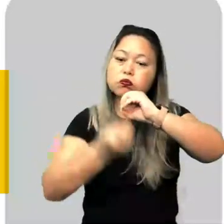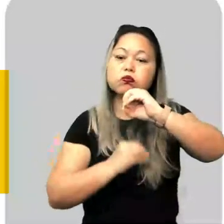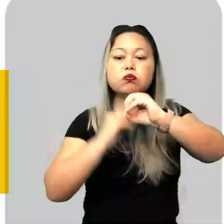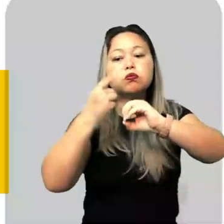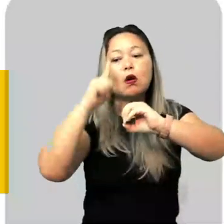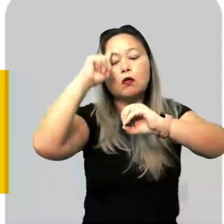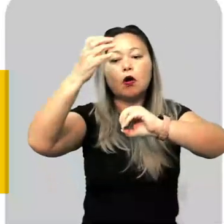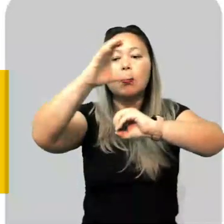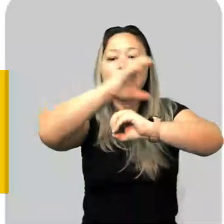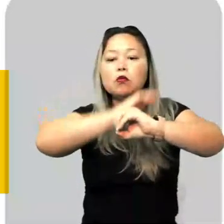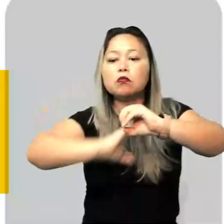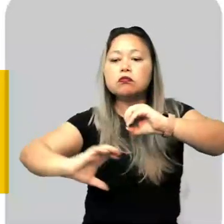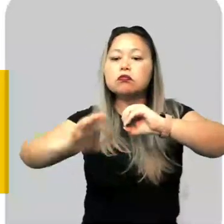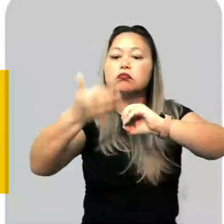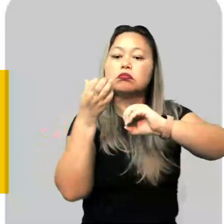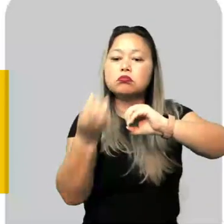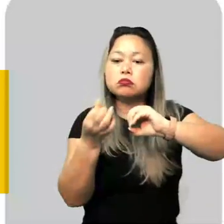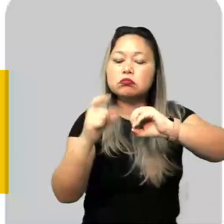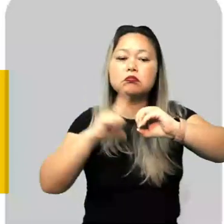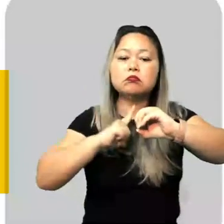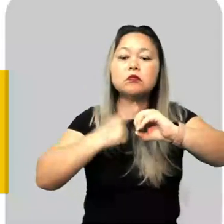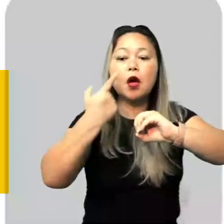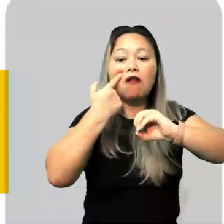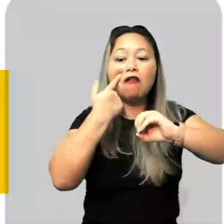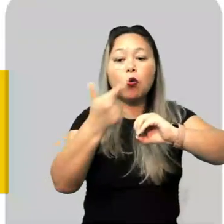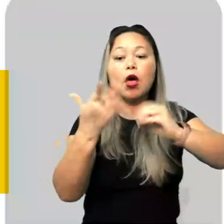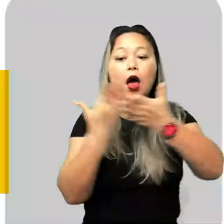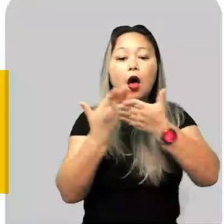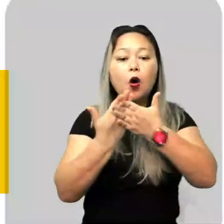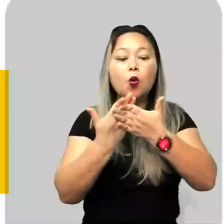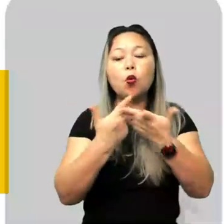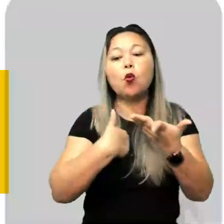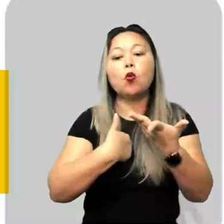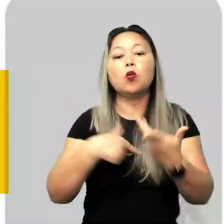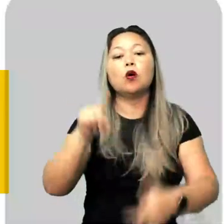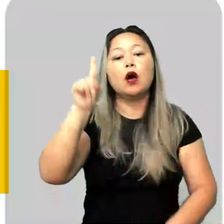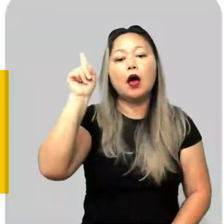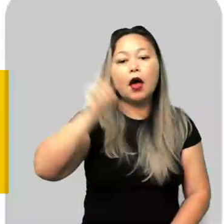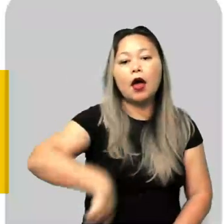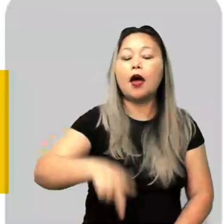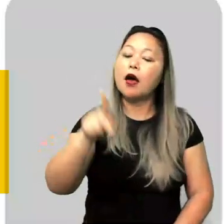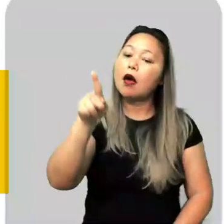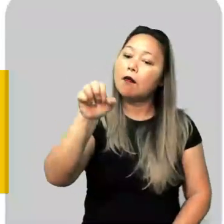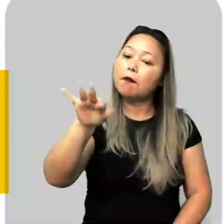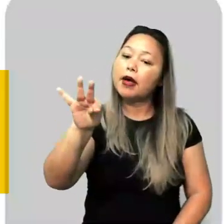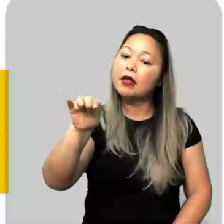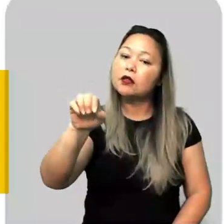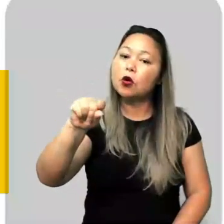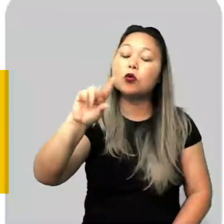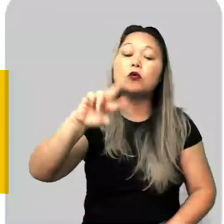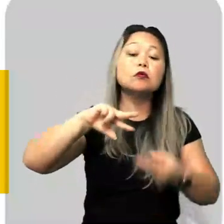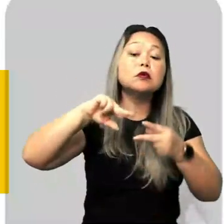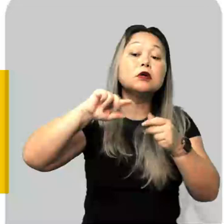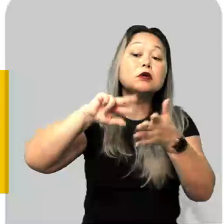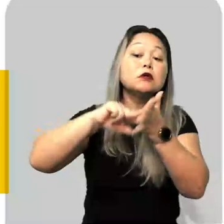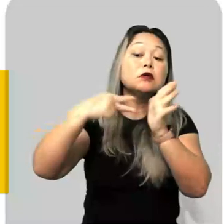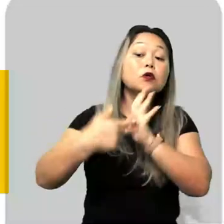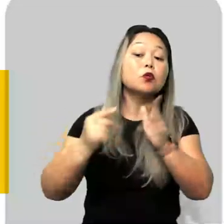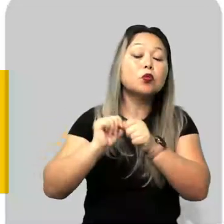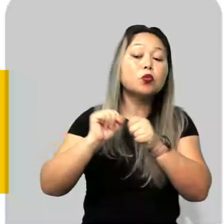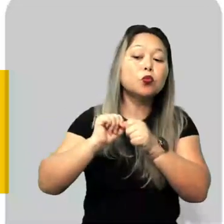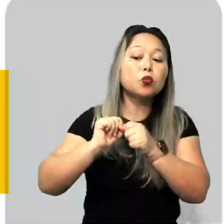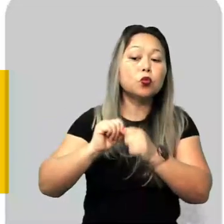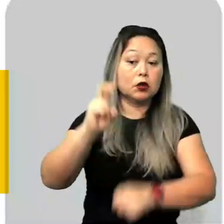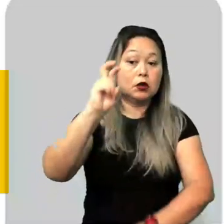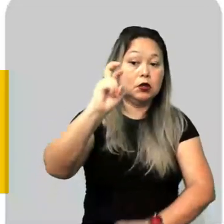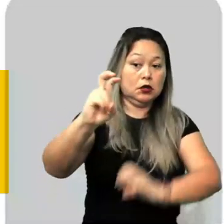esses principais monossacarídeos que a gente viu na aula? As pentoses. O que que significa isso, prof? Mesmo que